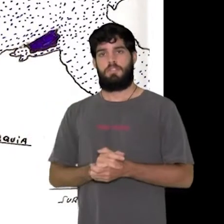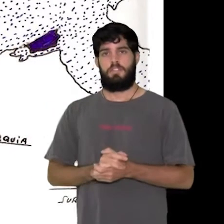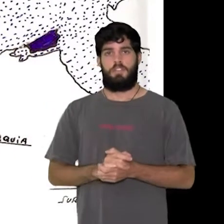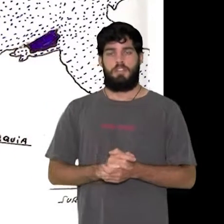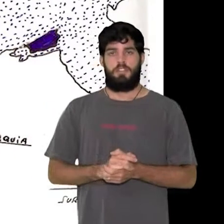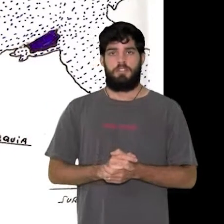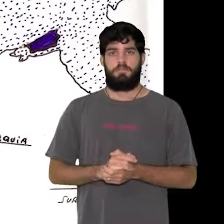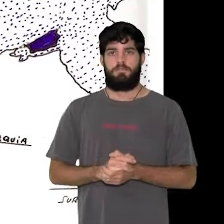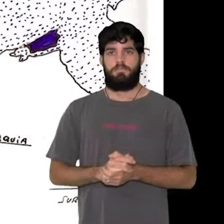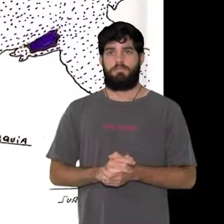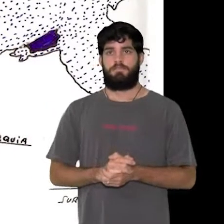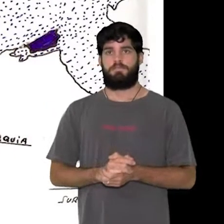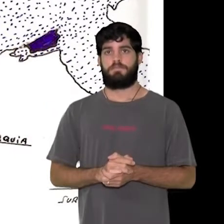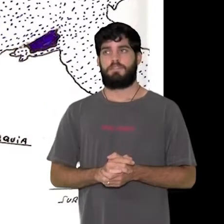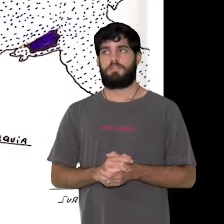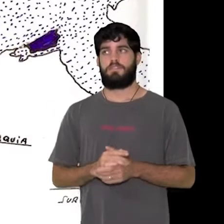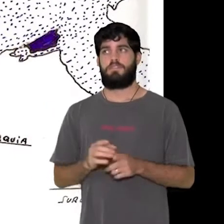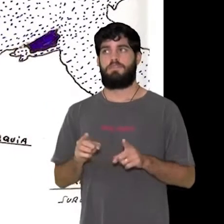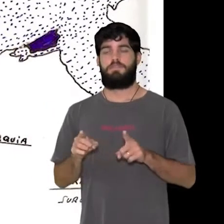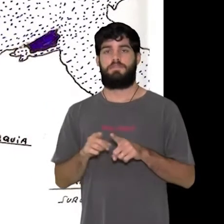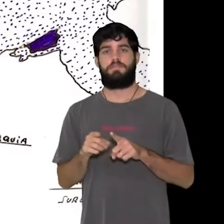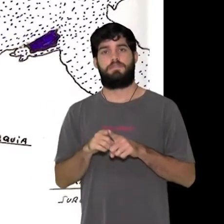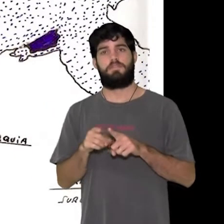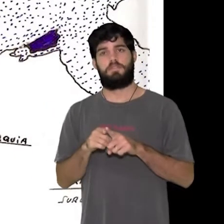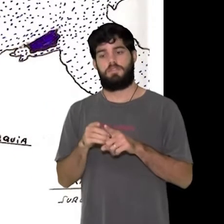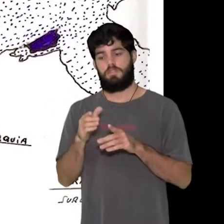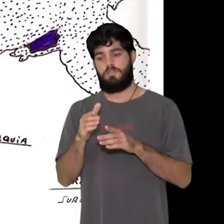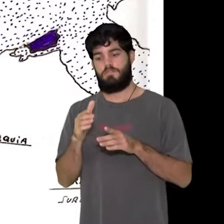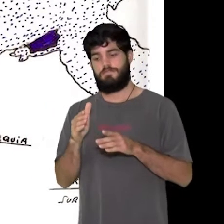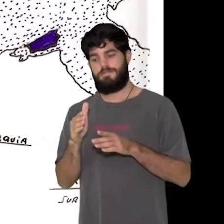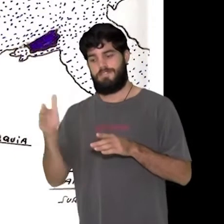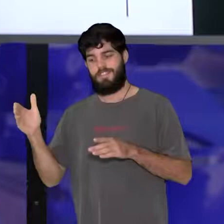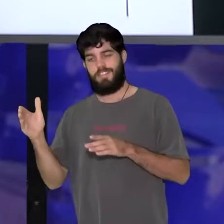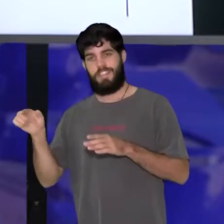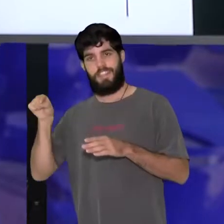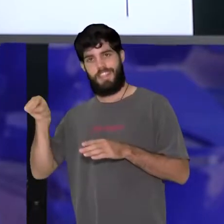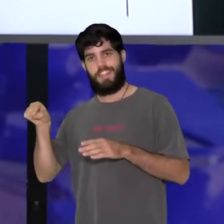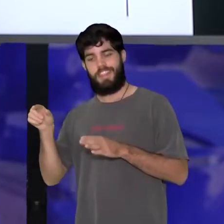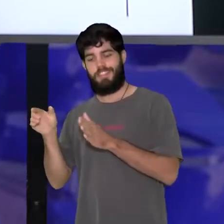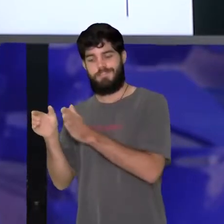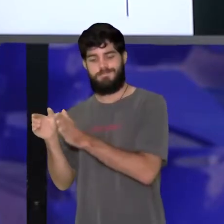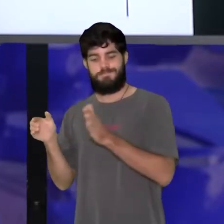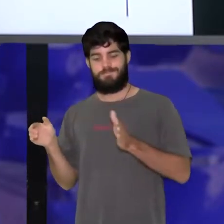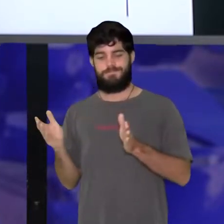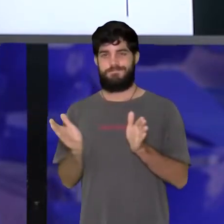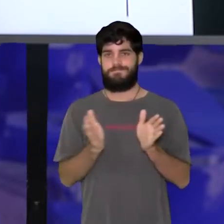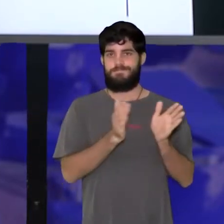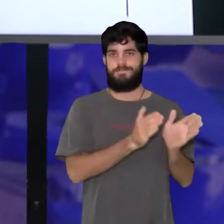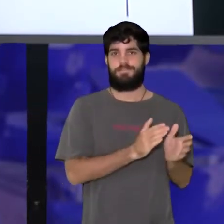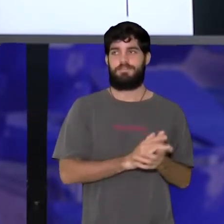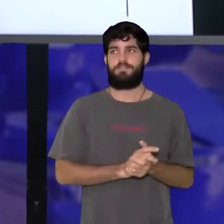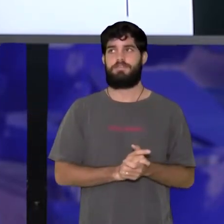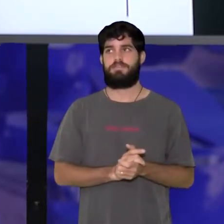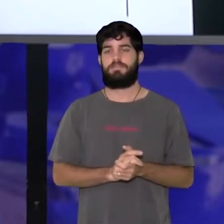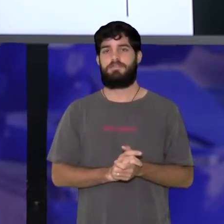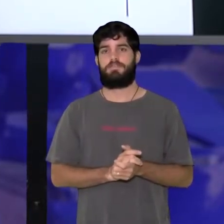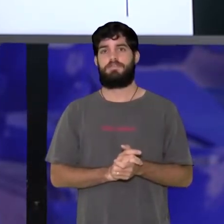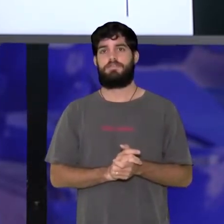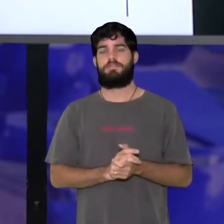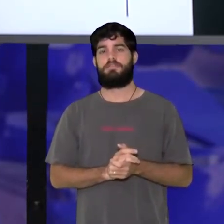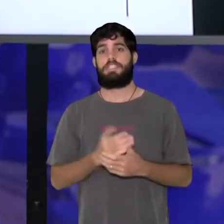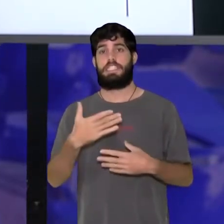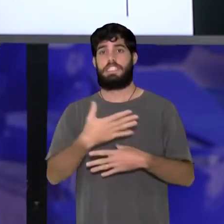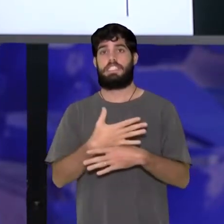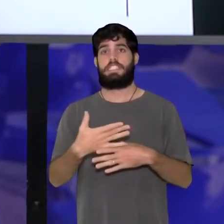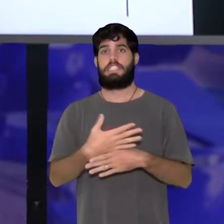socialista, capitalista, o eixo oriental socialista. Como eu disse para vocês, a cidade de Berlim,